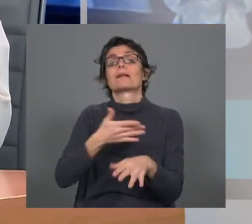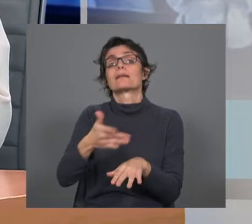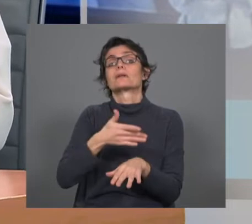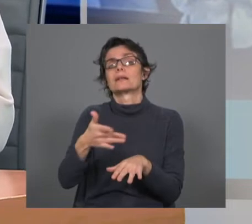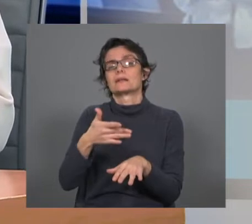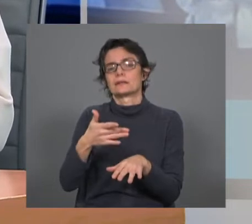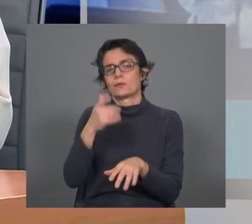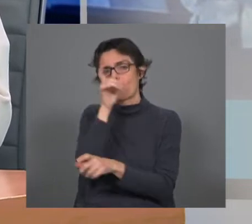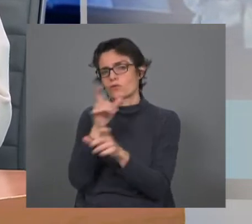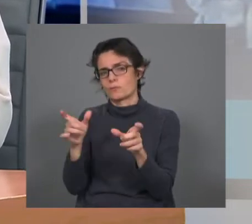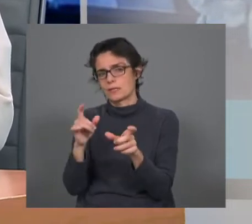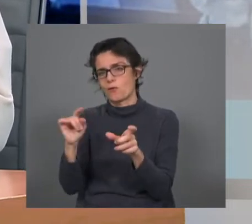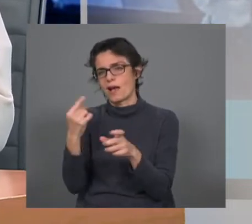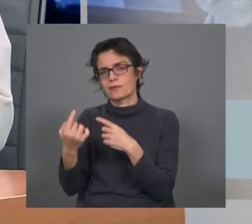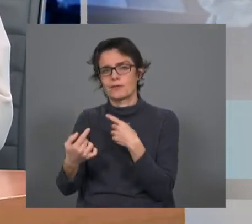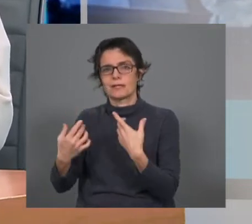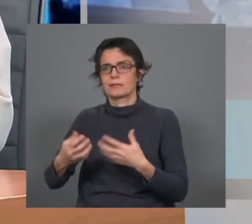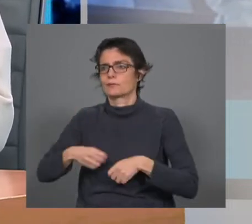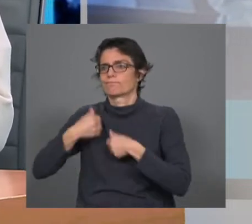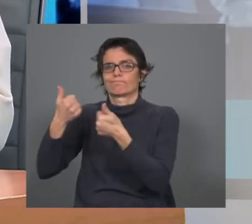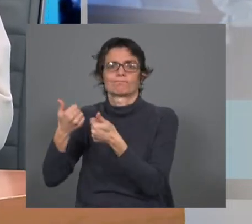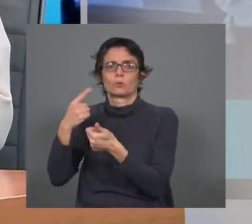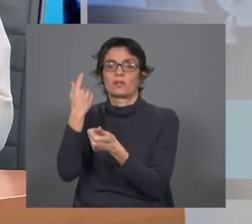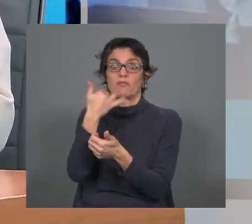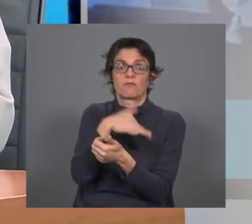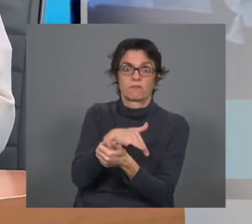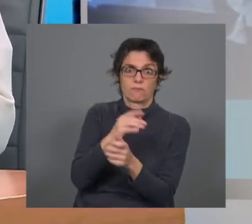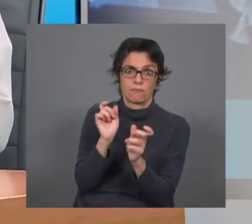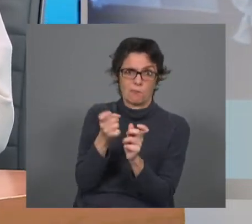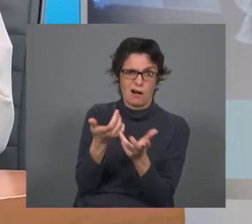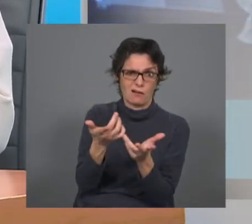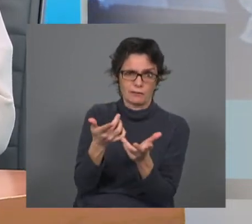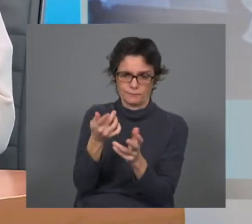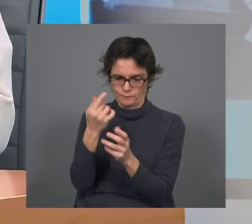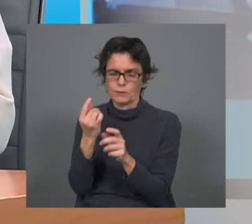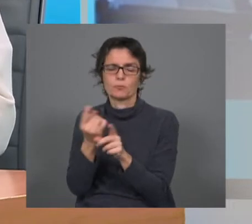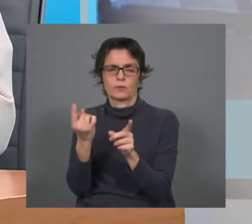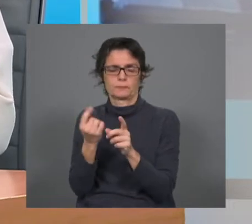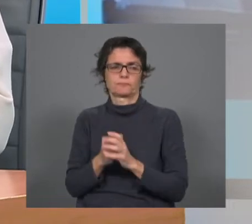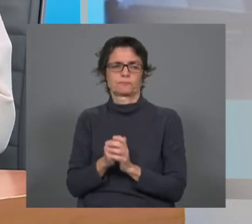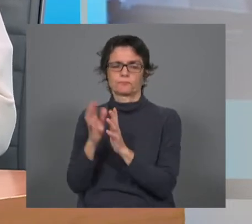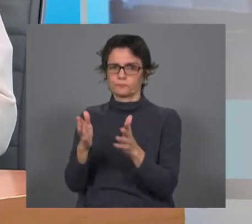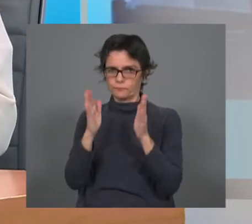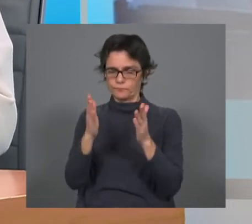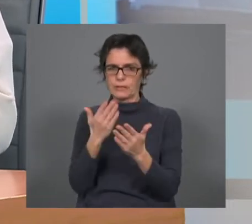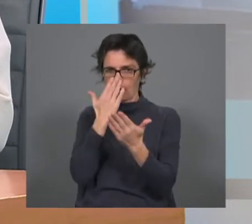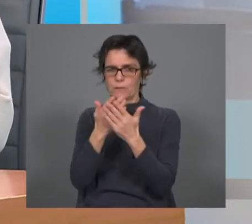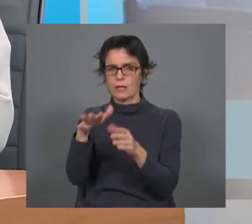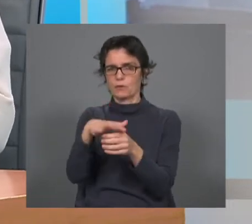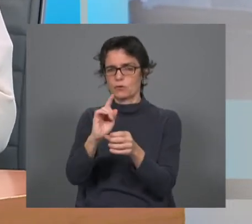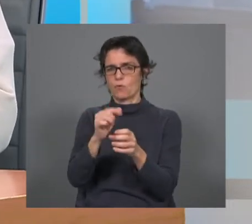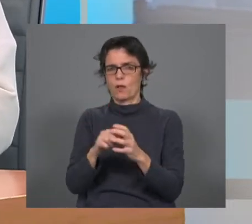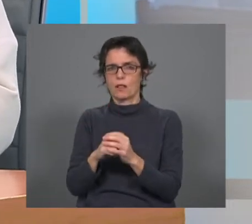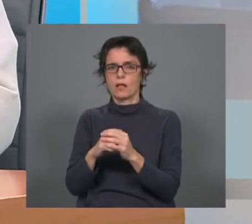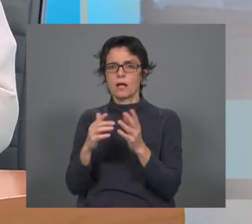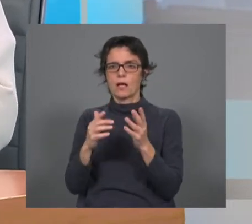ver isso. Para já, há uma limitação objetiva. Não há capacidade de produção de